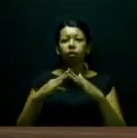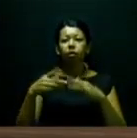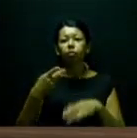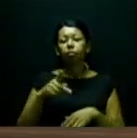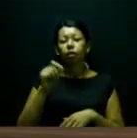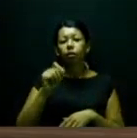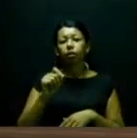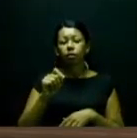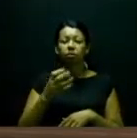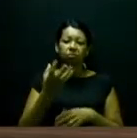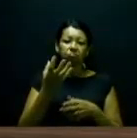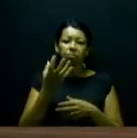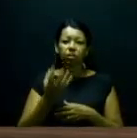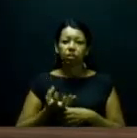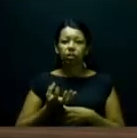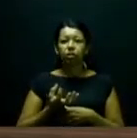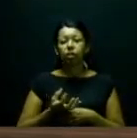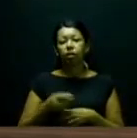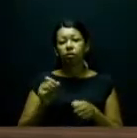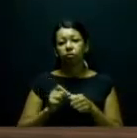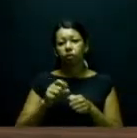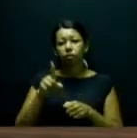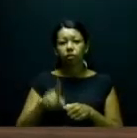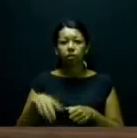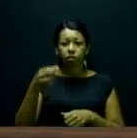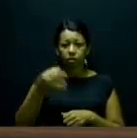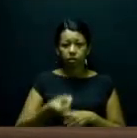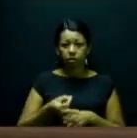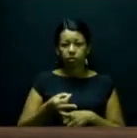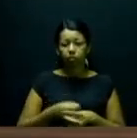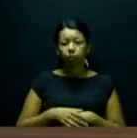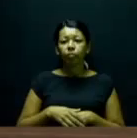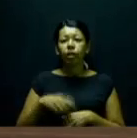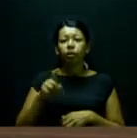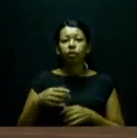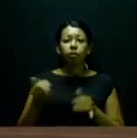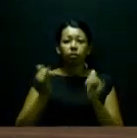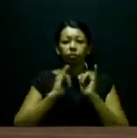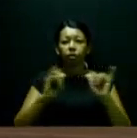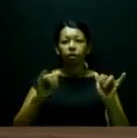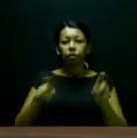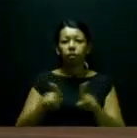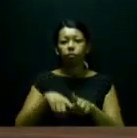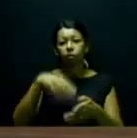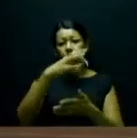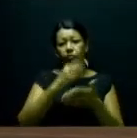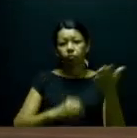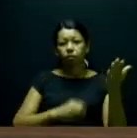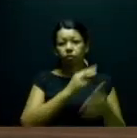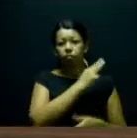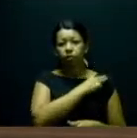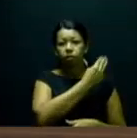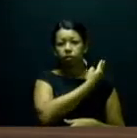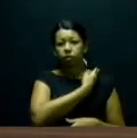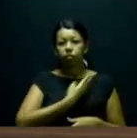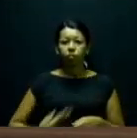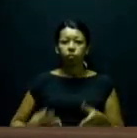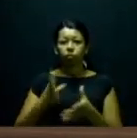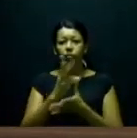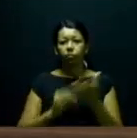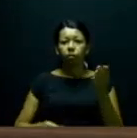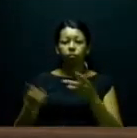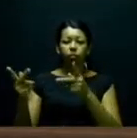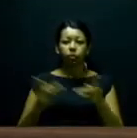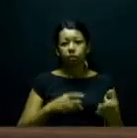quiserem, adotem as providências que entenderem cabíveis. Requer-se também que seja encaminhado ofício ao Ministério Público com cópia do presente relatório,